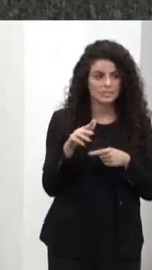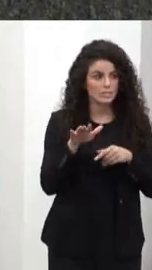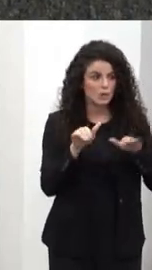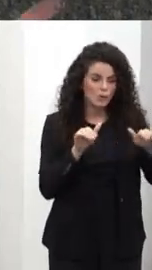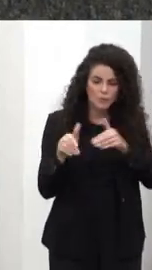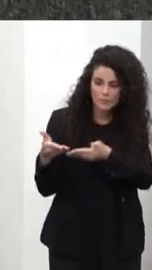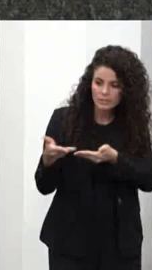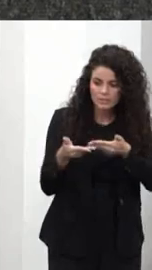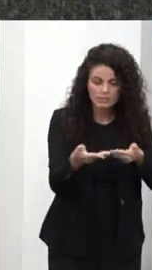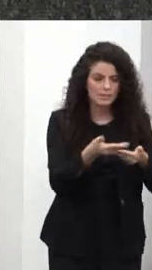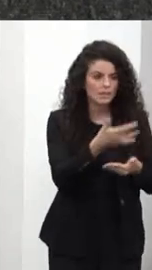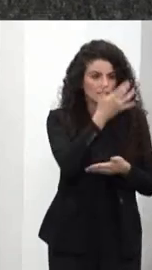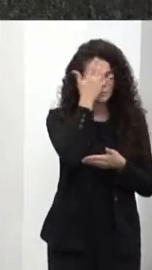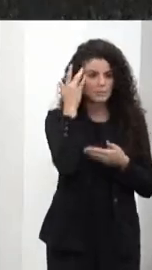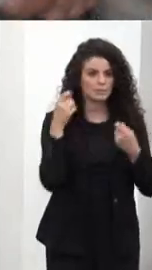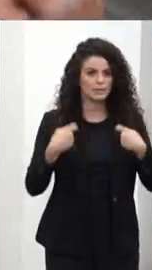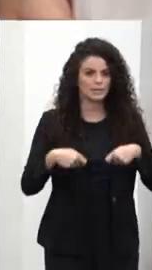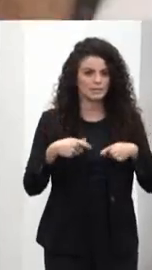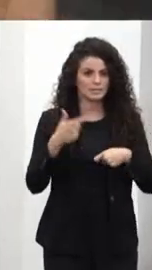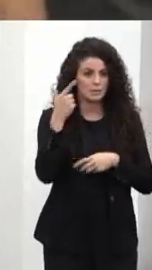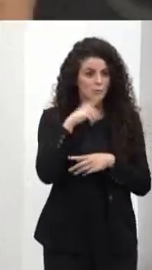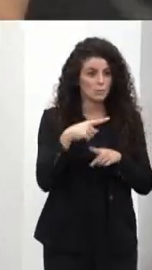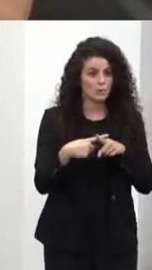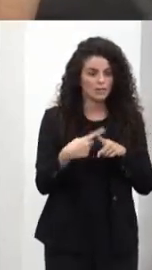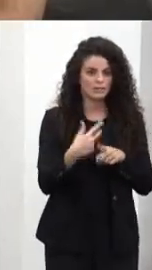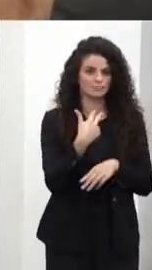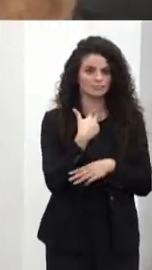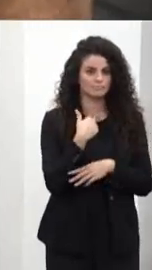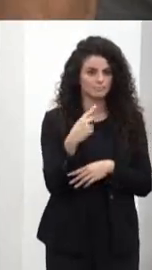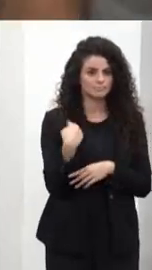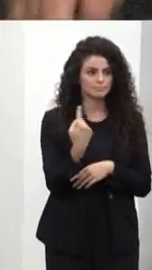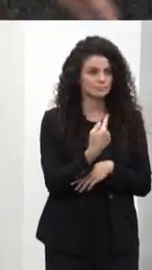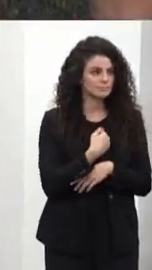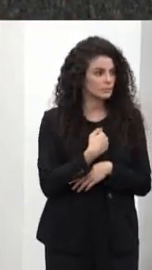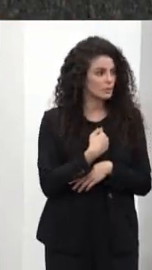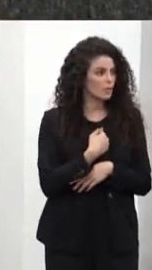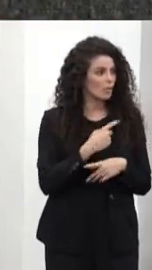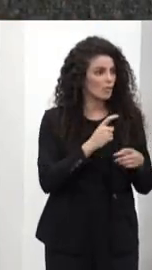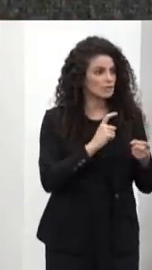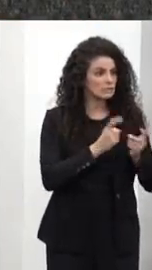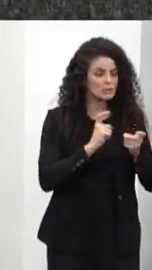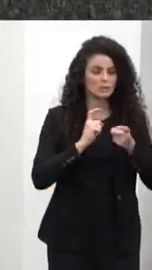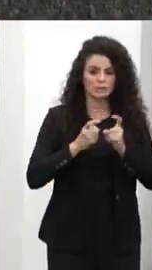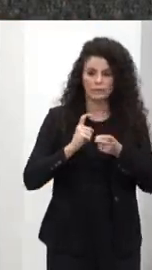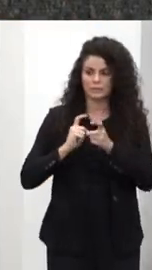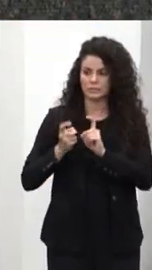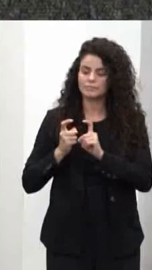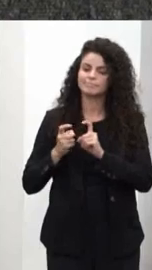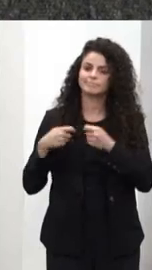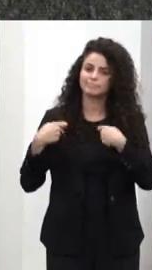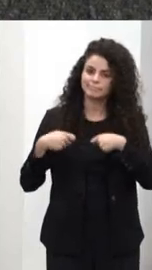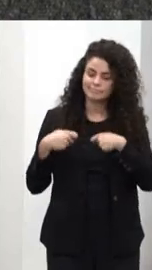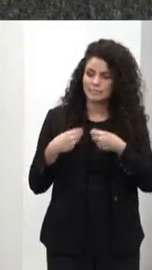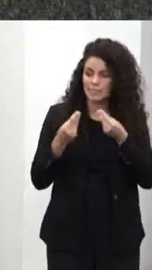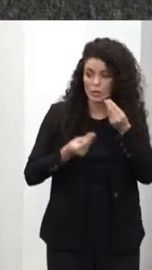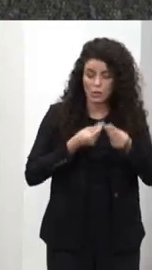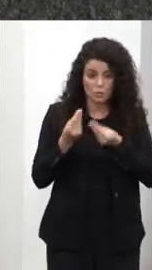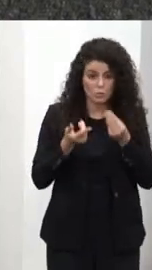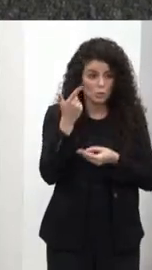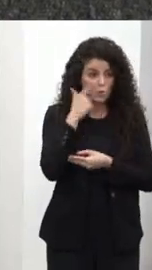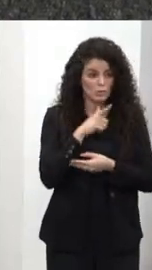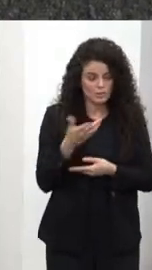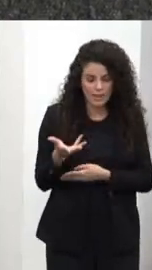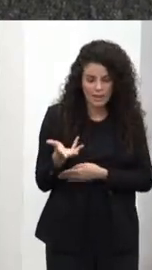tem que chamar então tem esse protagonismo porque não dá para cada vez a gente reunir todo mundo aqui né então a gente precisa ter